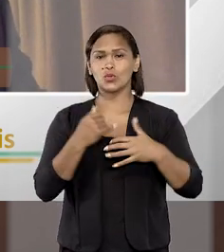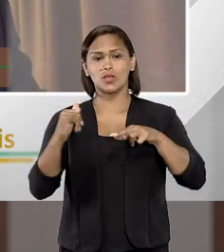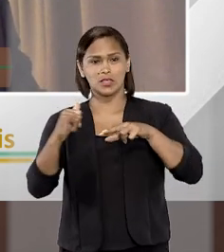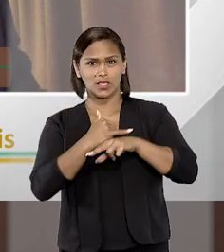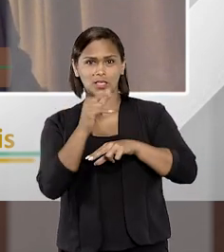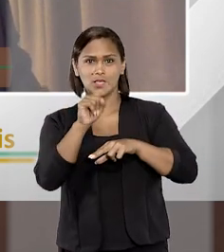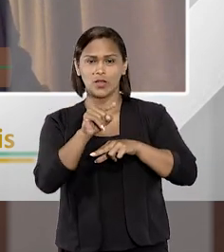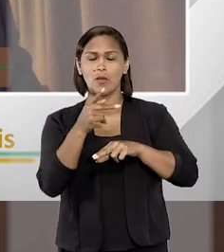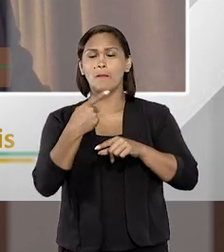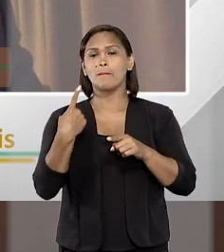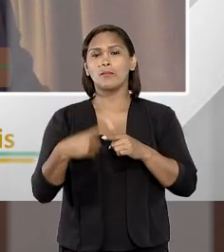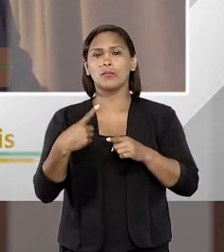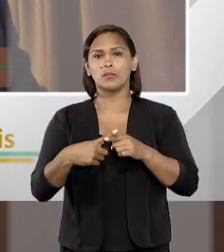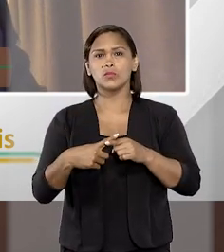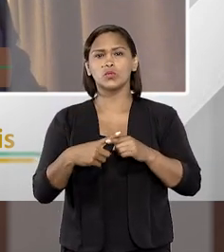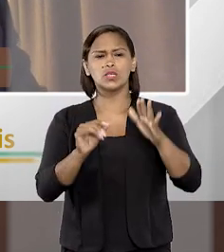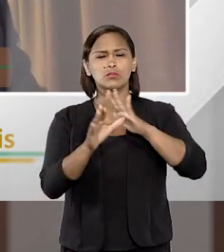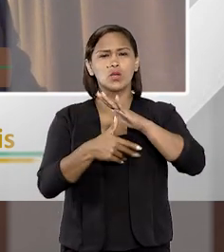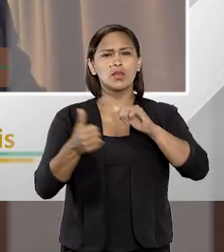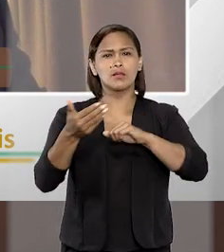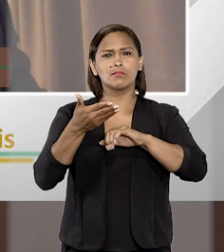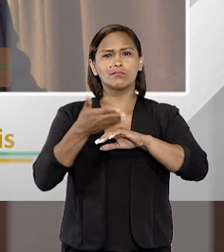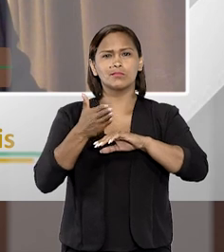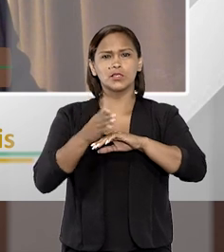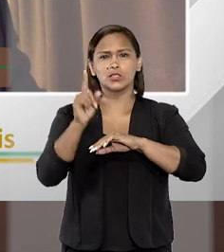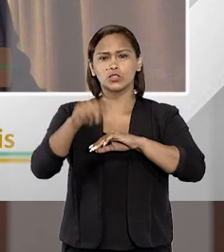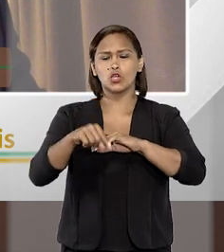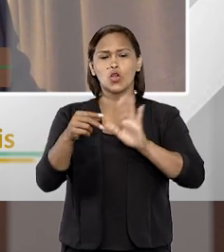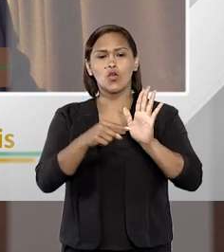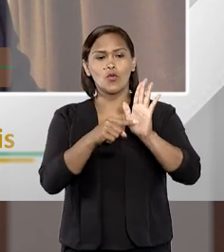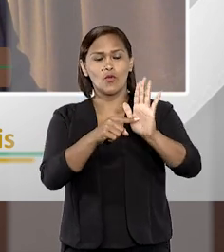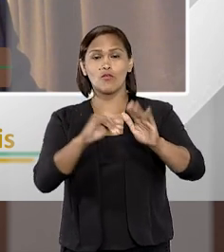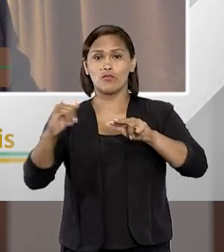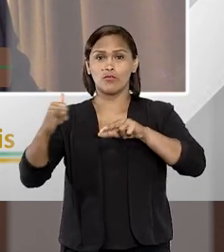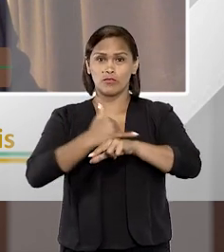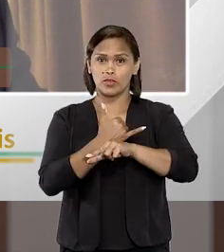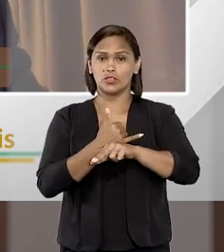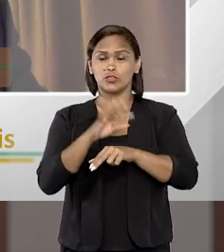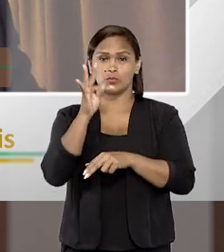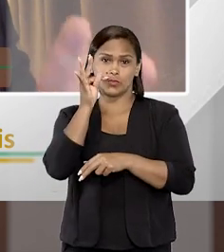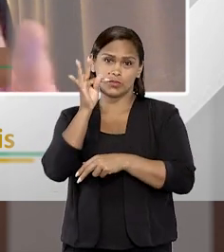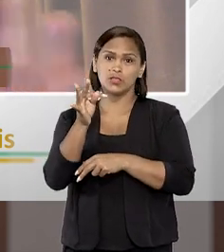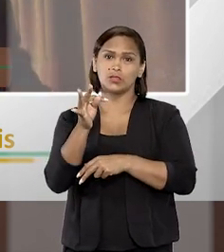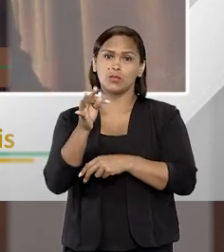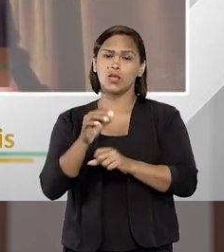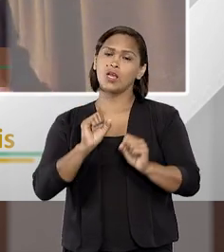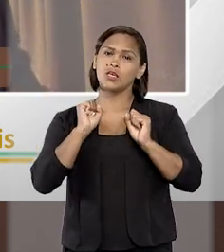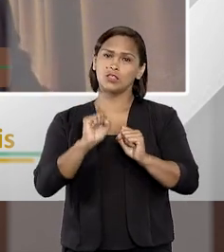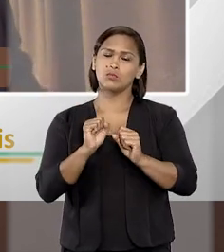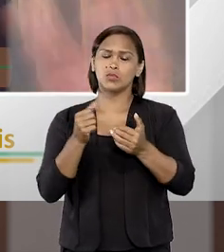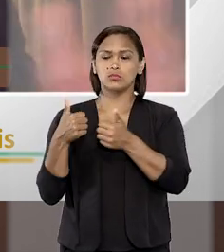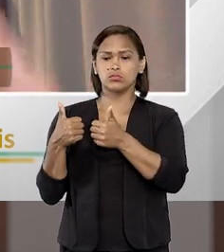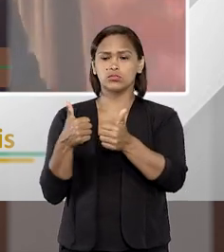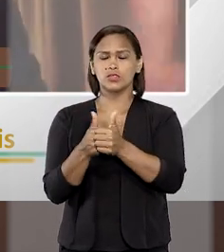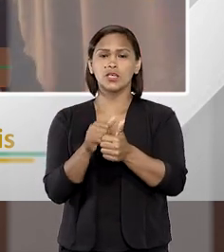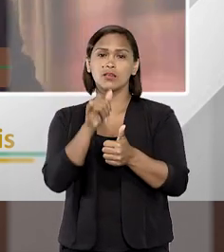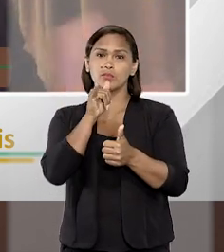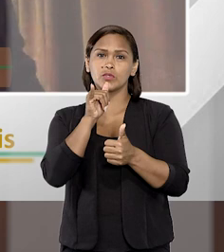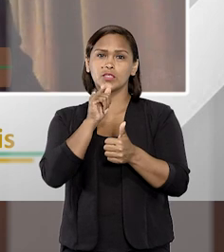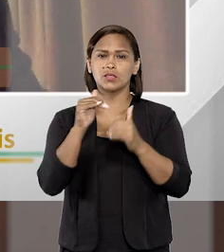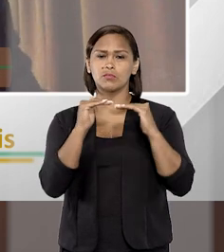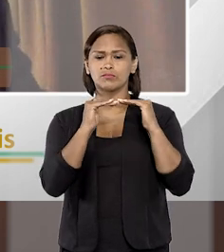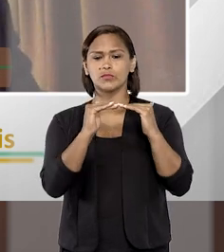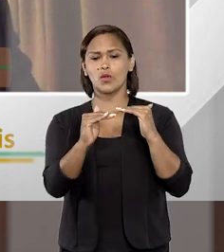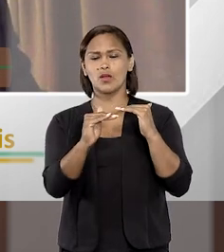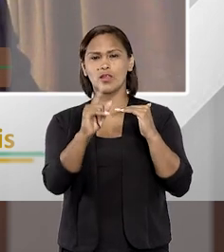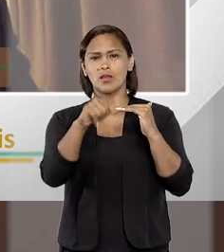Reconhecido isso porque é a partir da descrição que ele se dá pela vítima testemunha que se poderá seguir por exemplo com